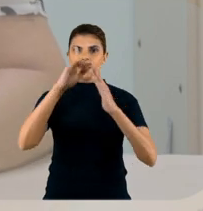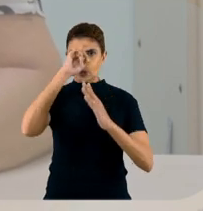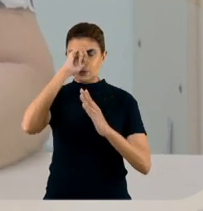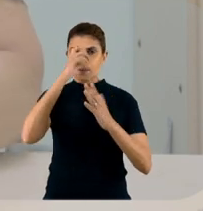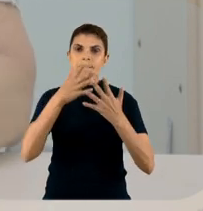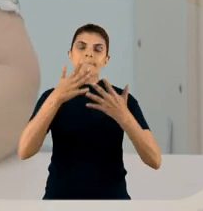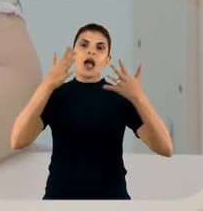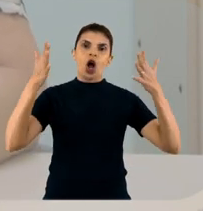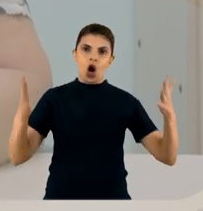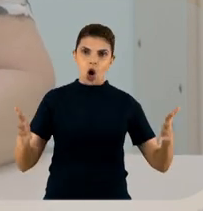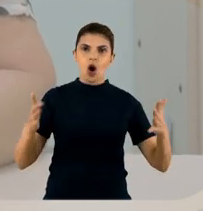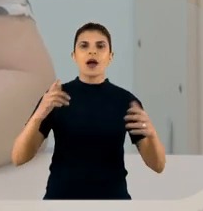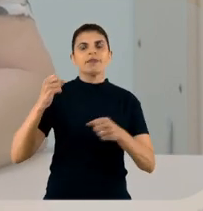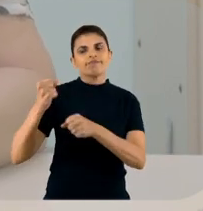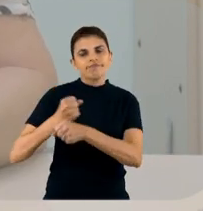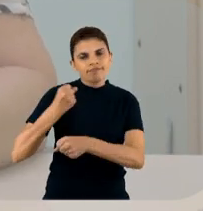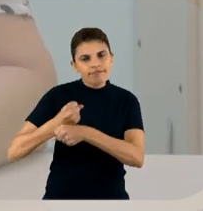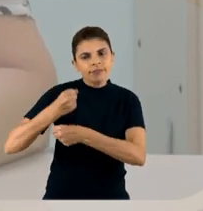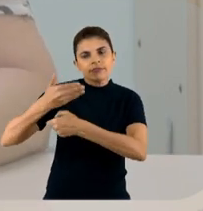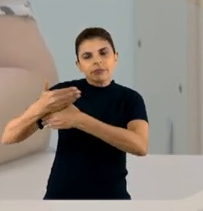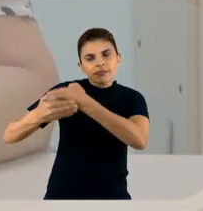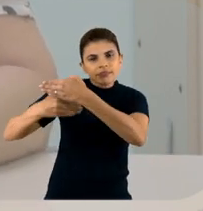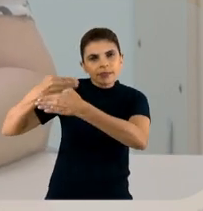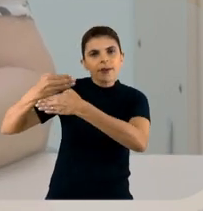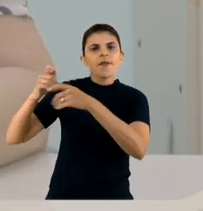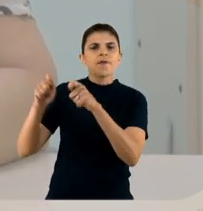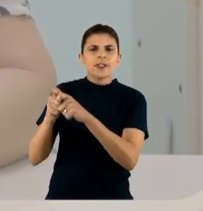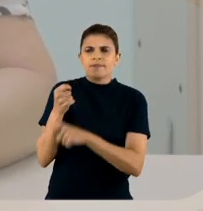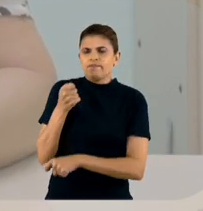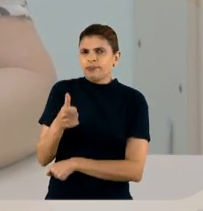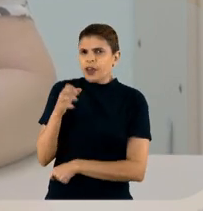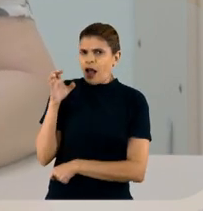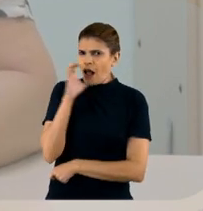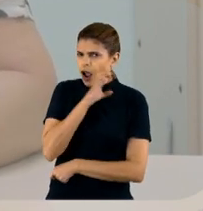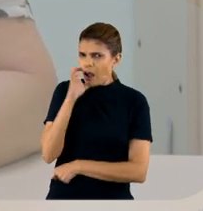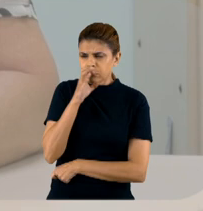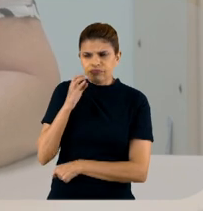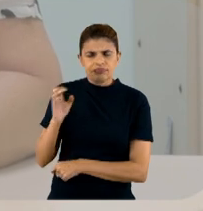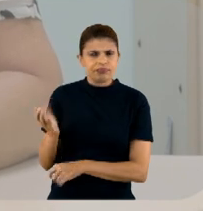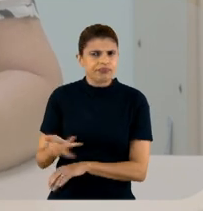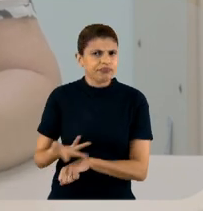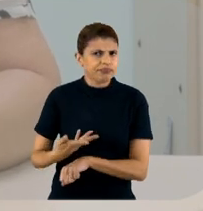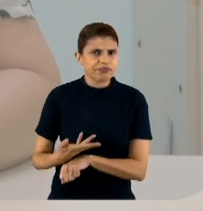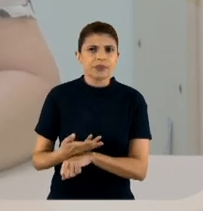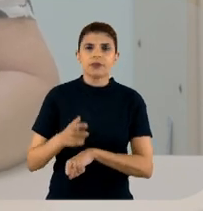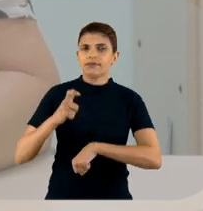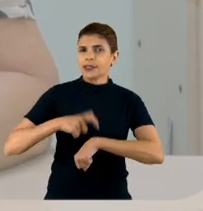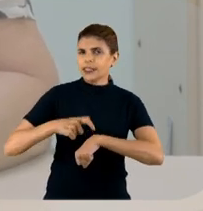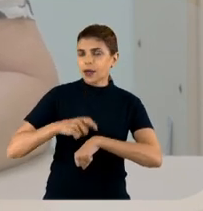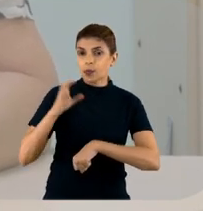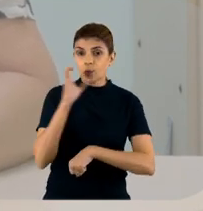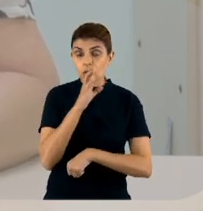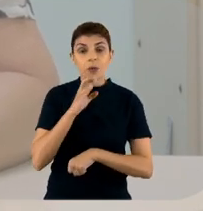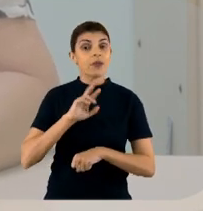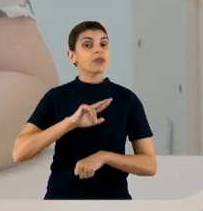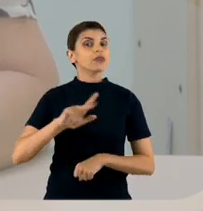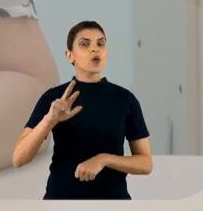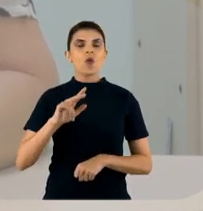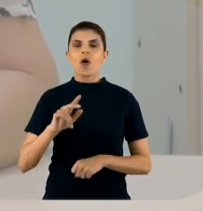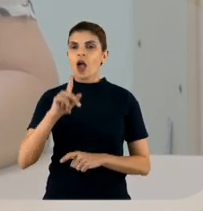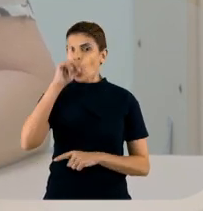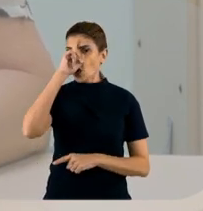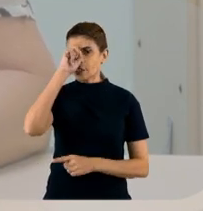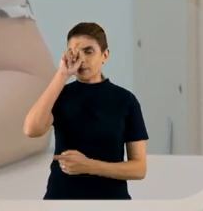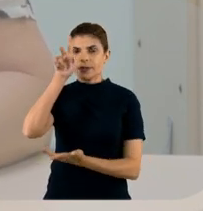a proposta é de uma construção que tá sendo feita muito rapidamente num num esquema modular mas não é